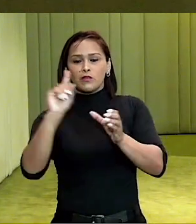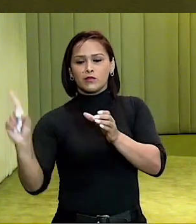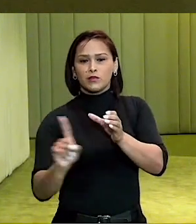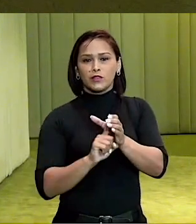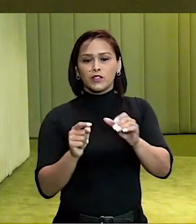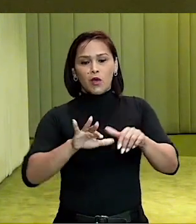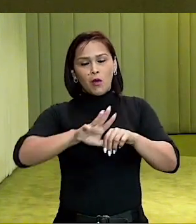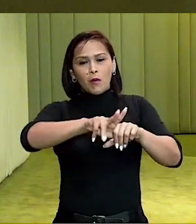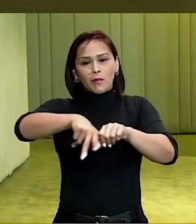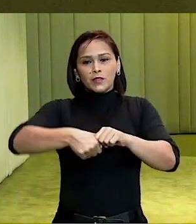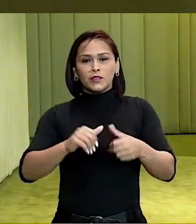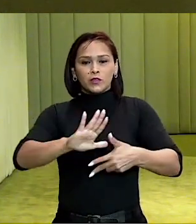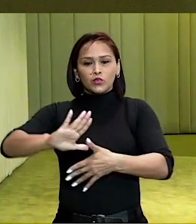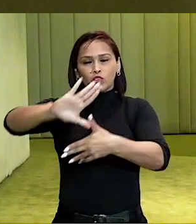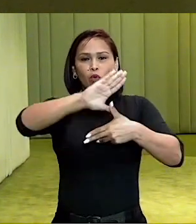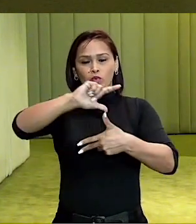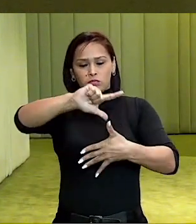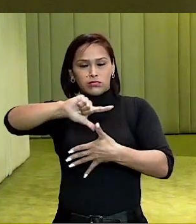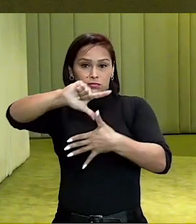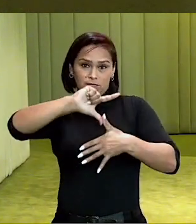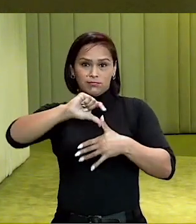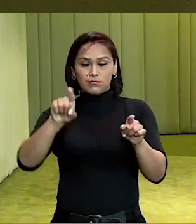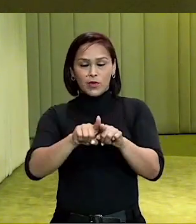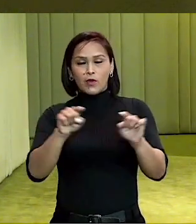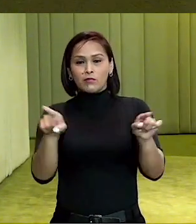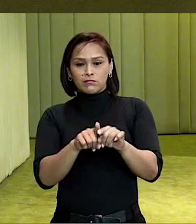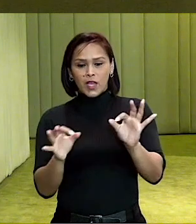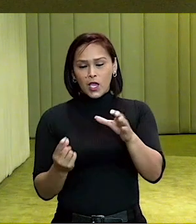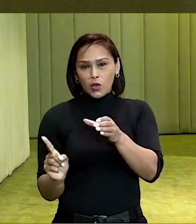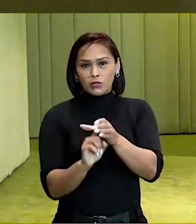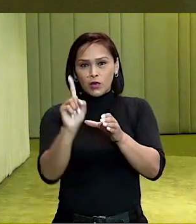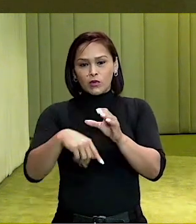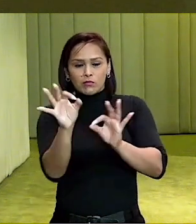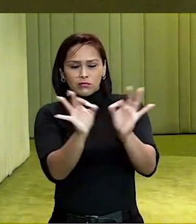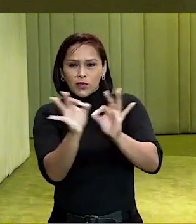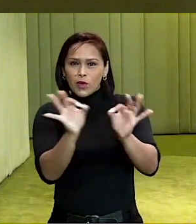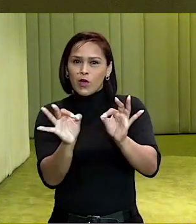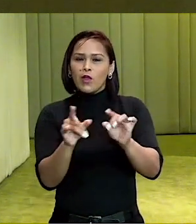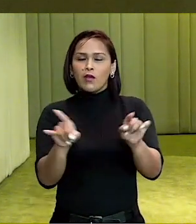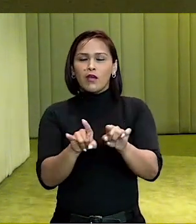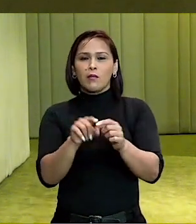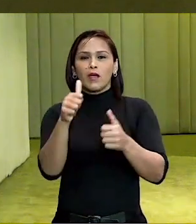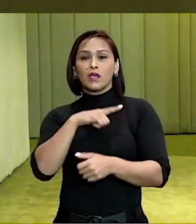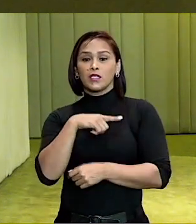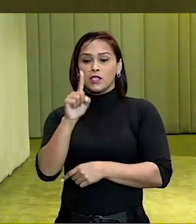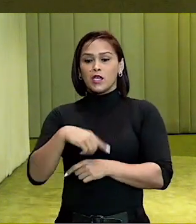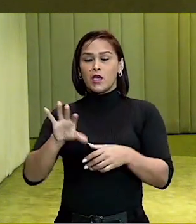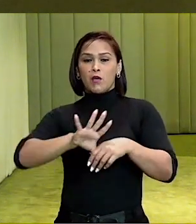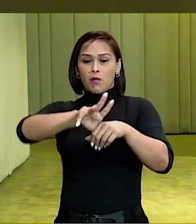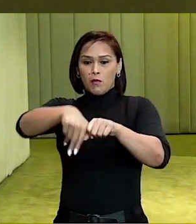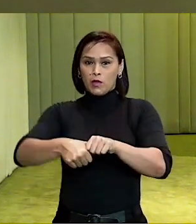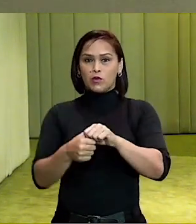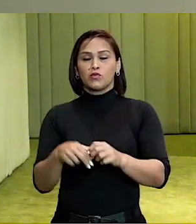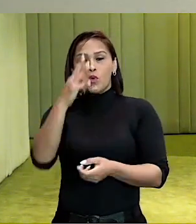comercial para toda a América do Sul. Com a conclusão do último cronograma de desgravação entre o Mercosul e o